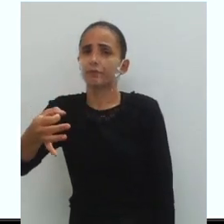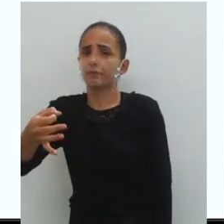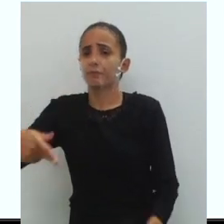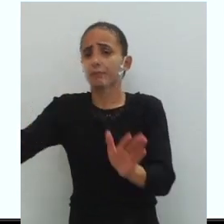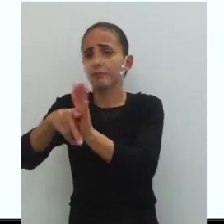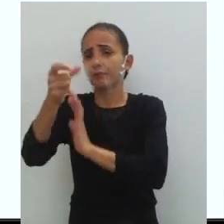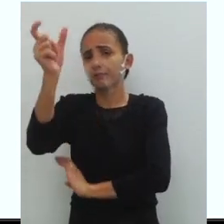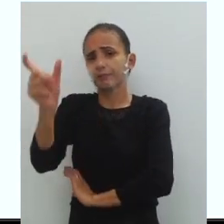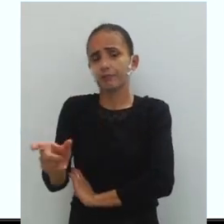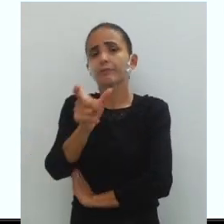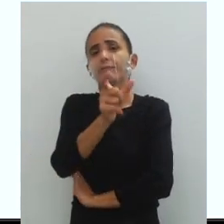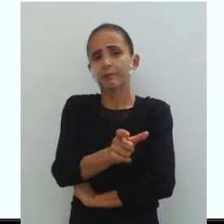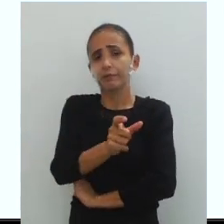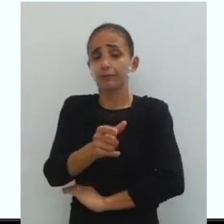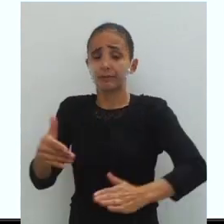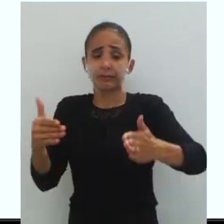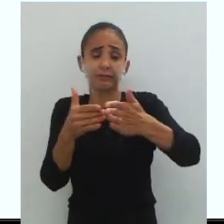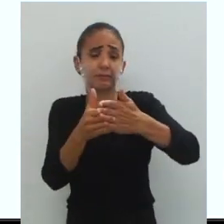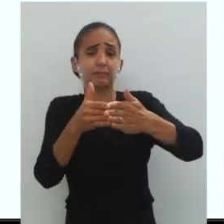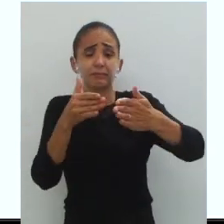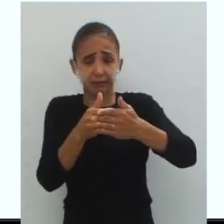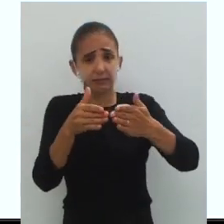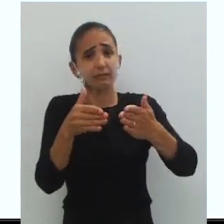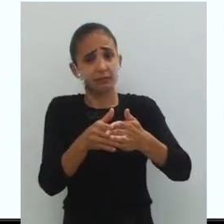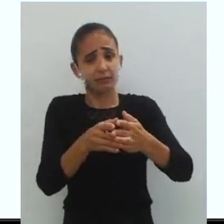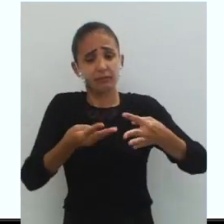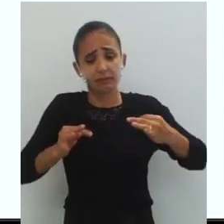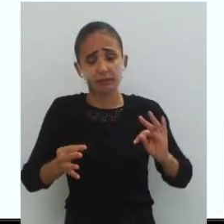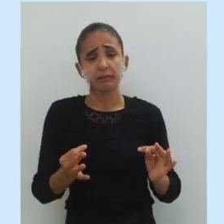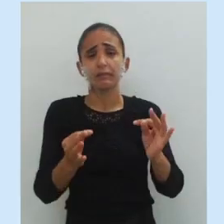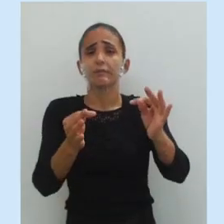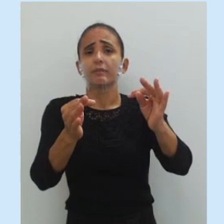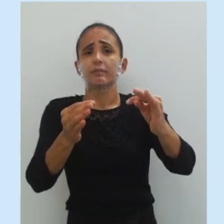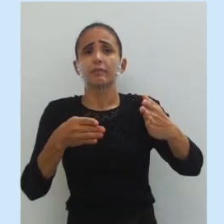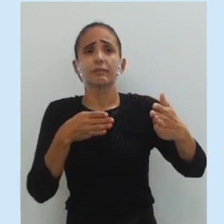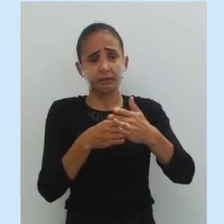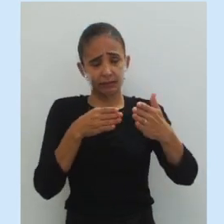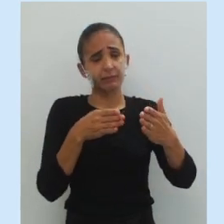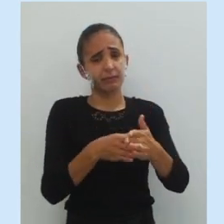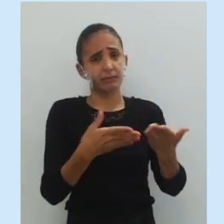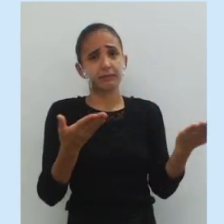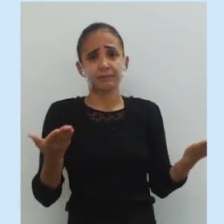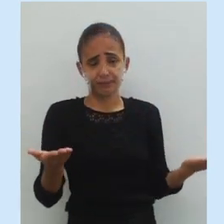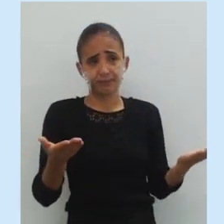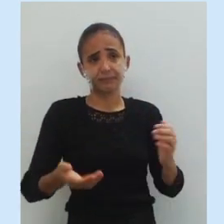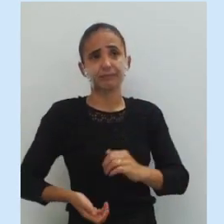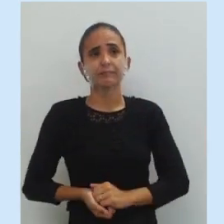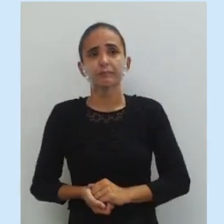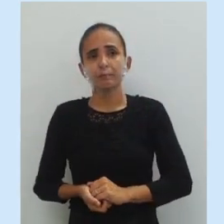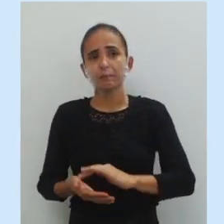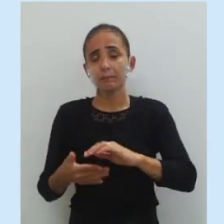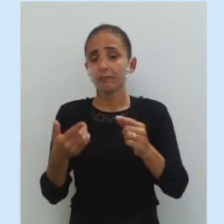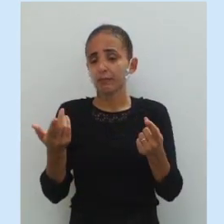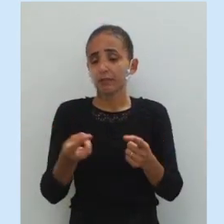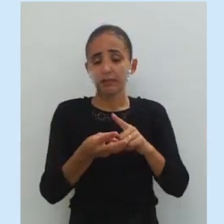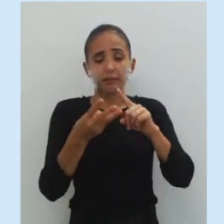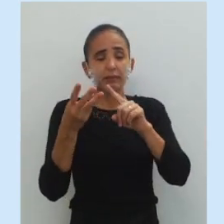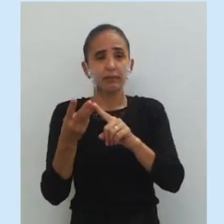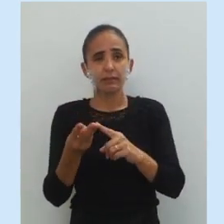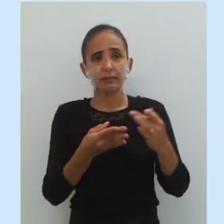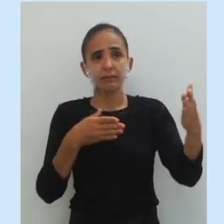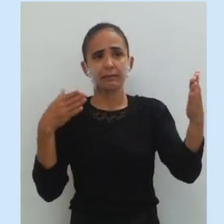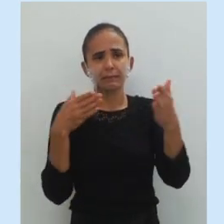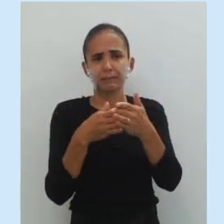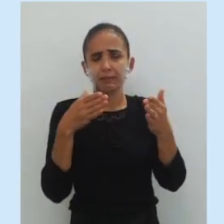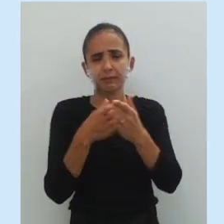Então, por isso que é uma barreira à inovação tecnológica. E a outra barreira da inovação são